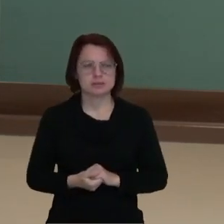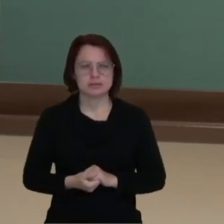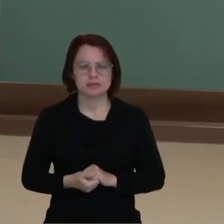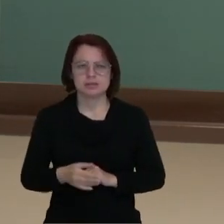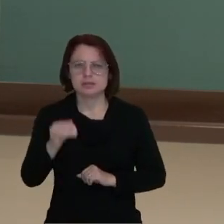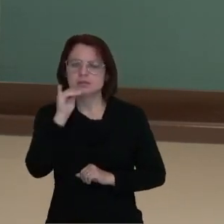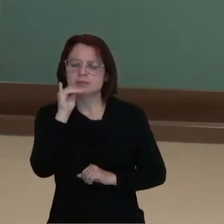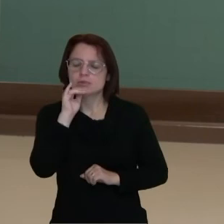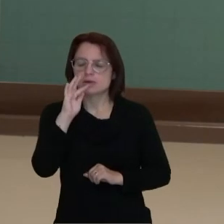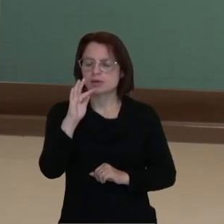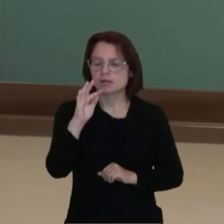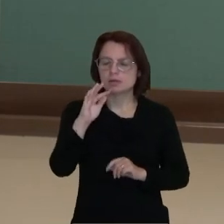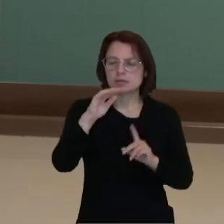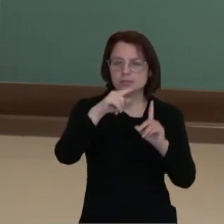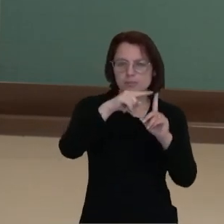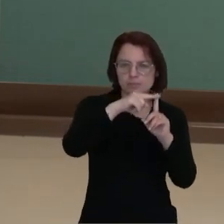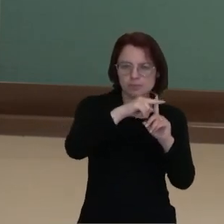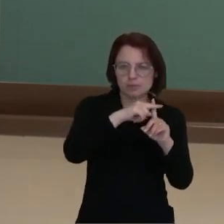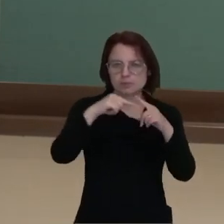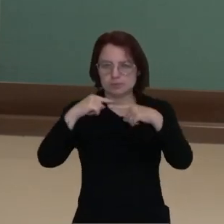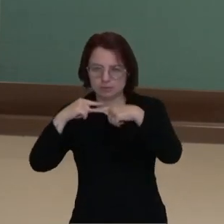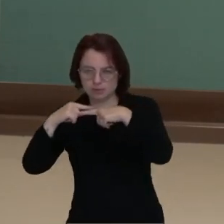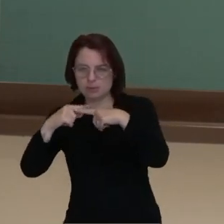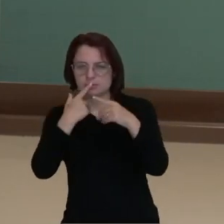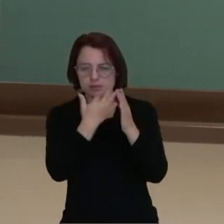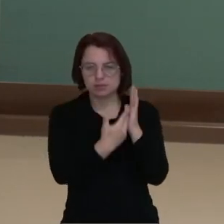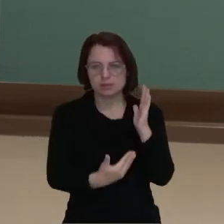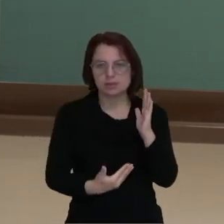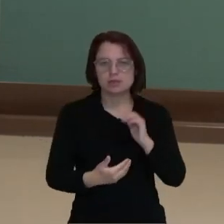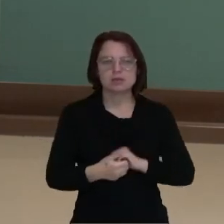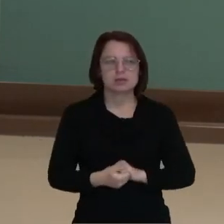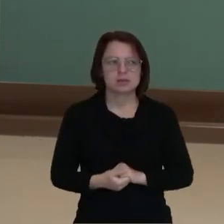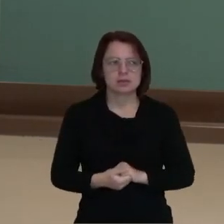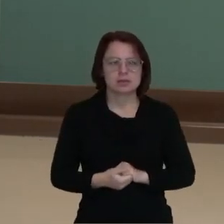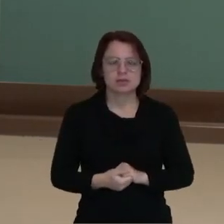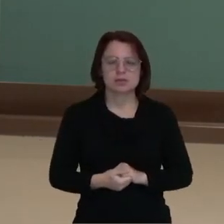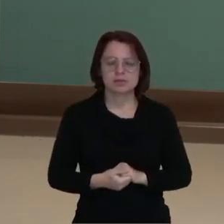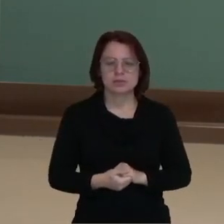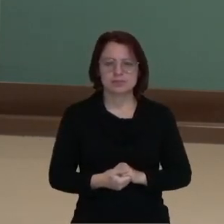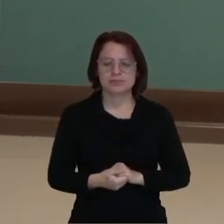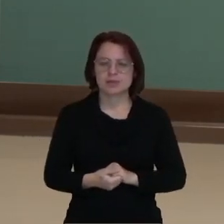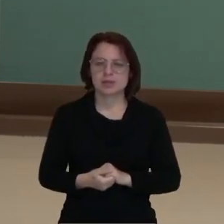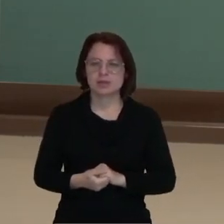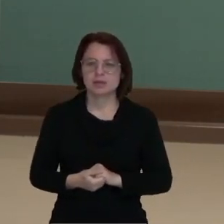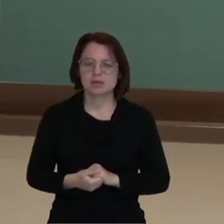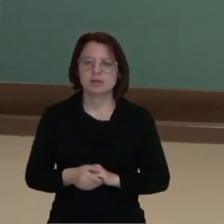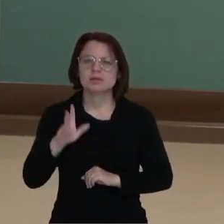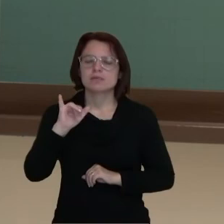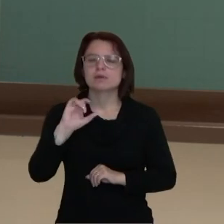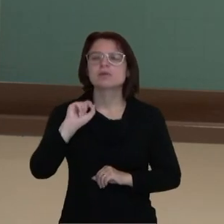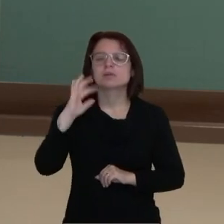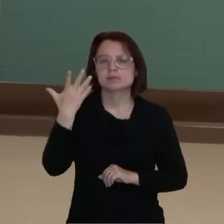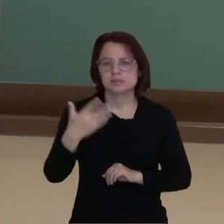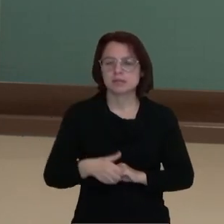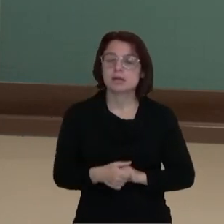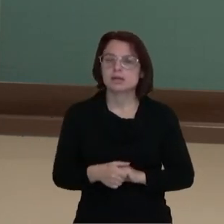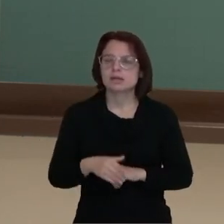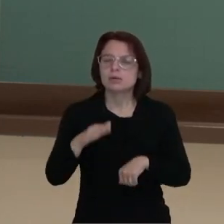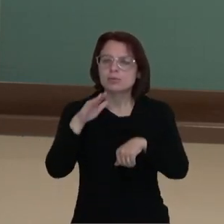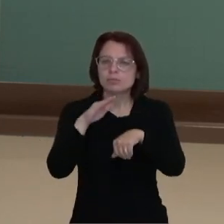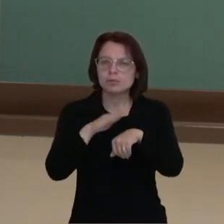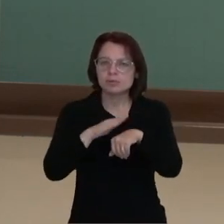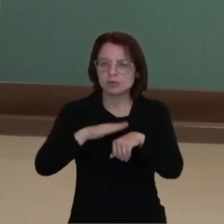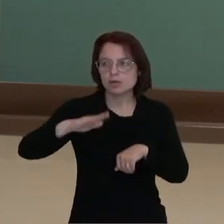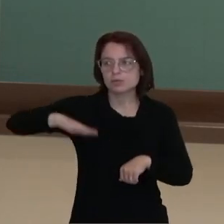para o fator RH, um gene que vai dar o fator RH, ou positivo ou negativo. Para a altura, eu